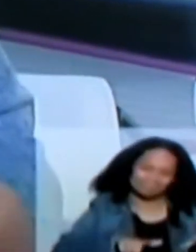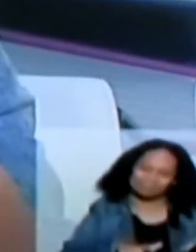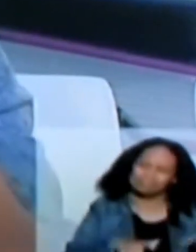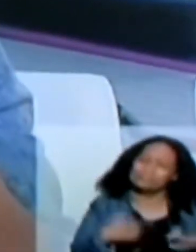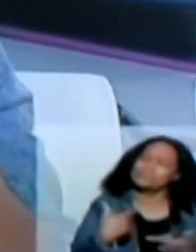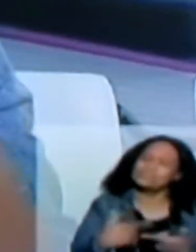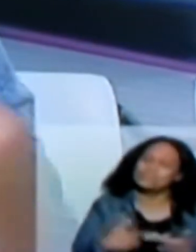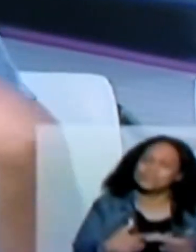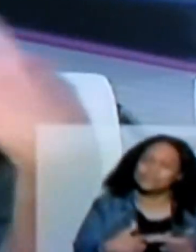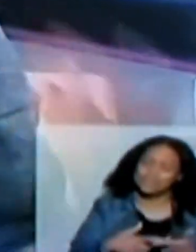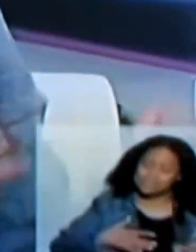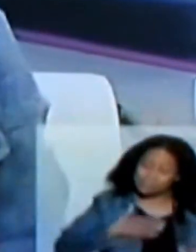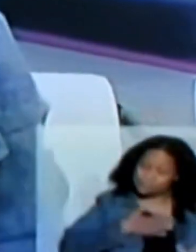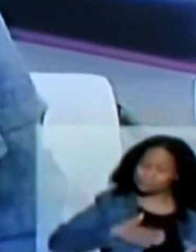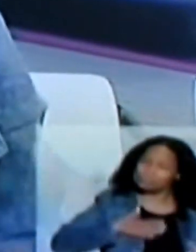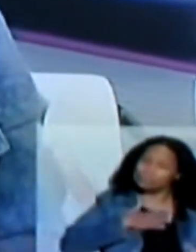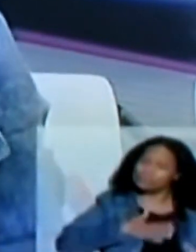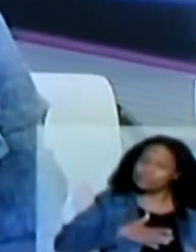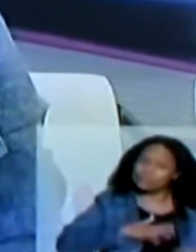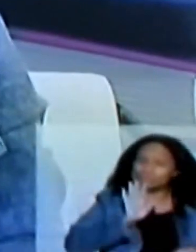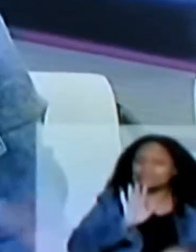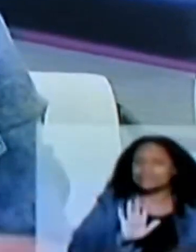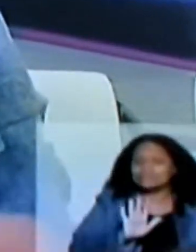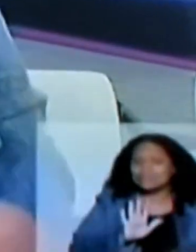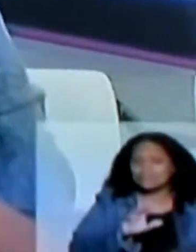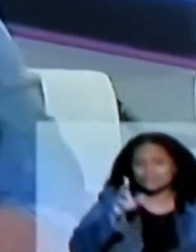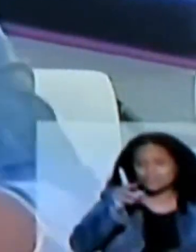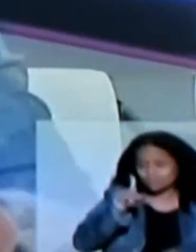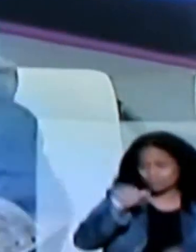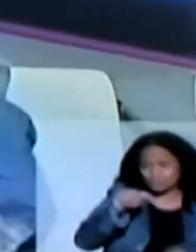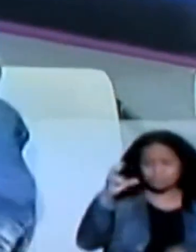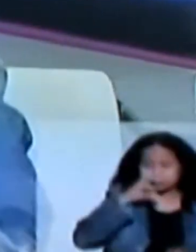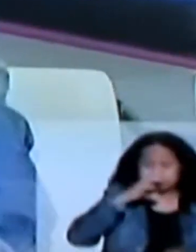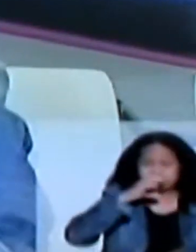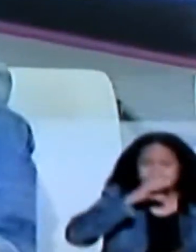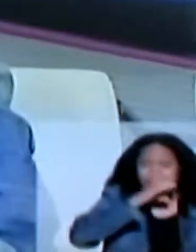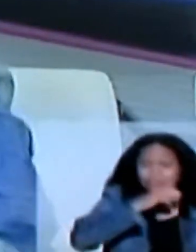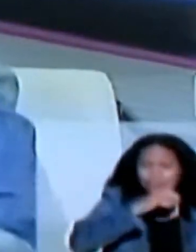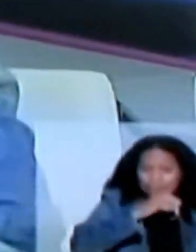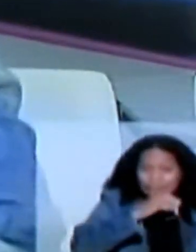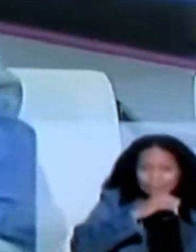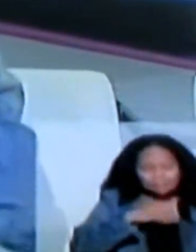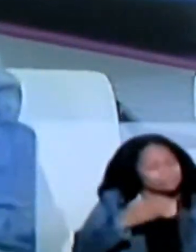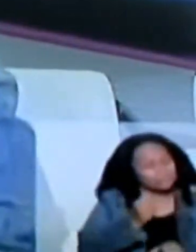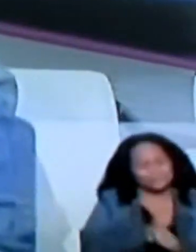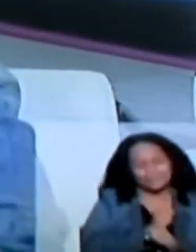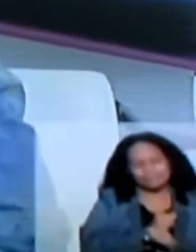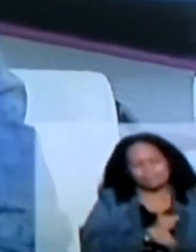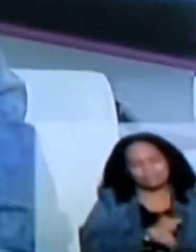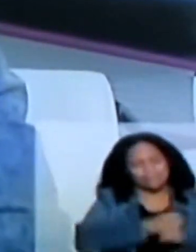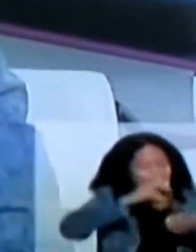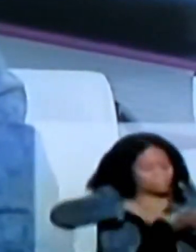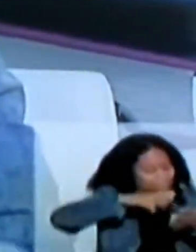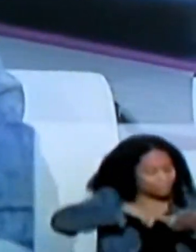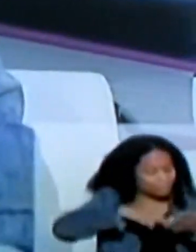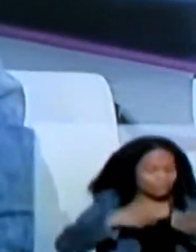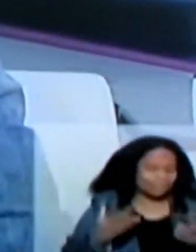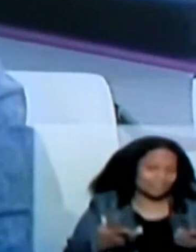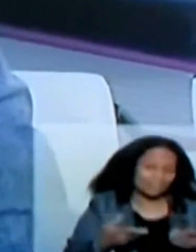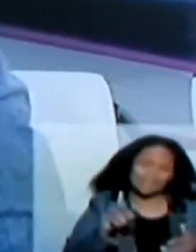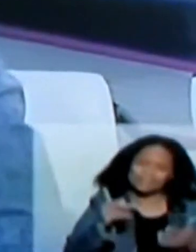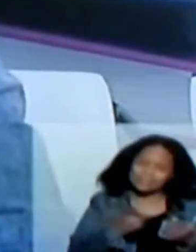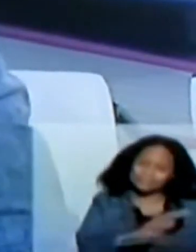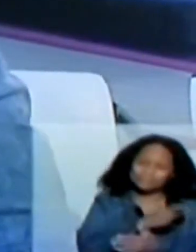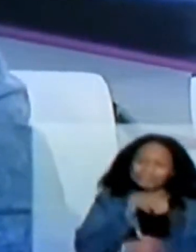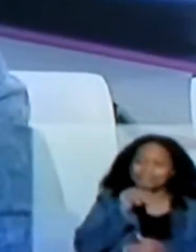das vezes a gente tem um gosto pela leitura, mas o nosso dia a dia às vezes é tão corrido que a pessoa acaba não lendo. Então foi isso que aconteceu